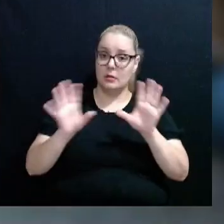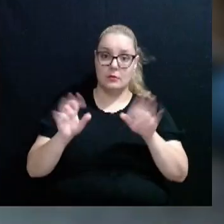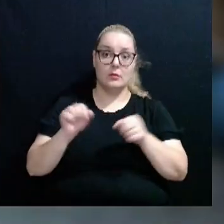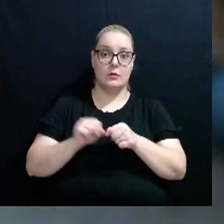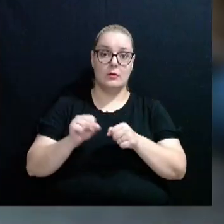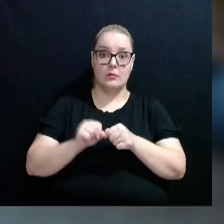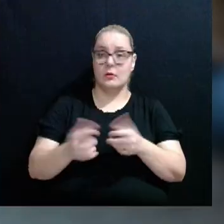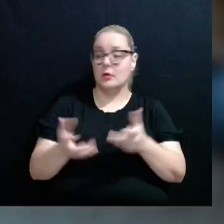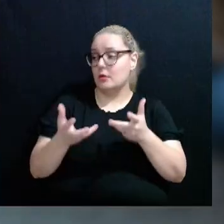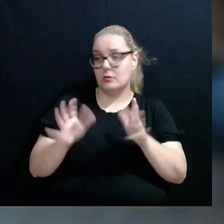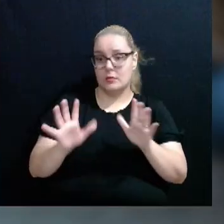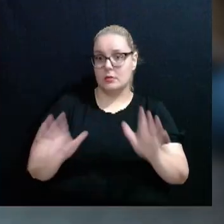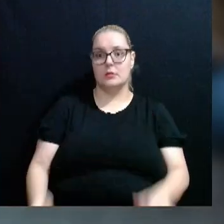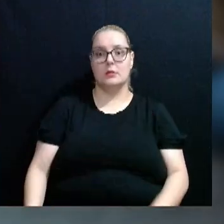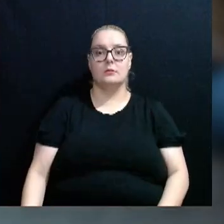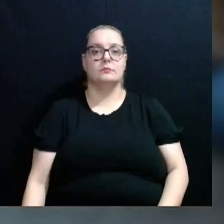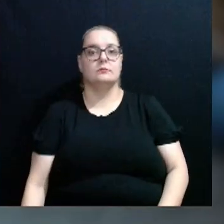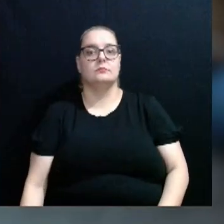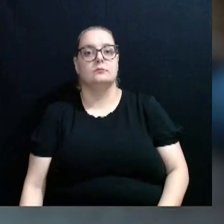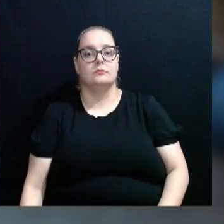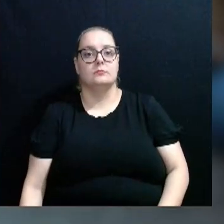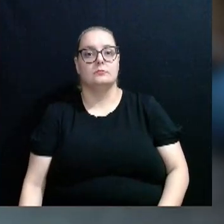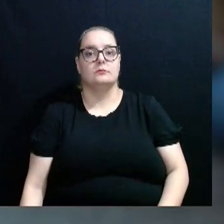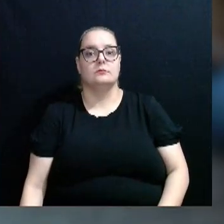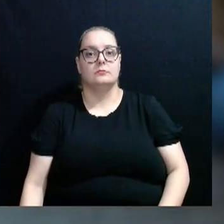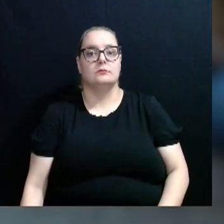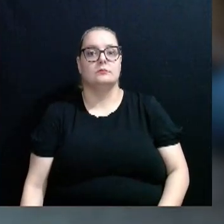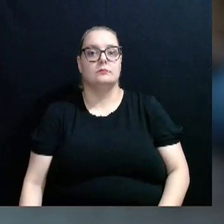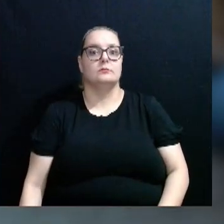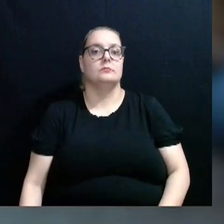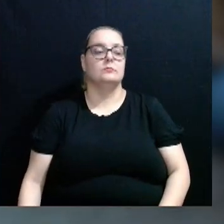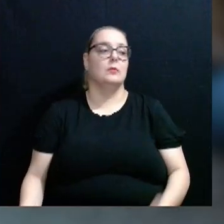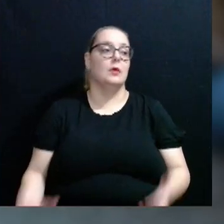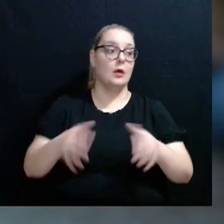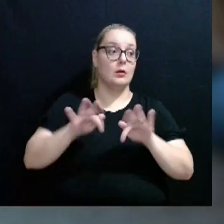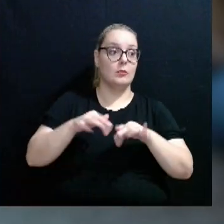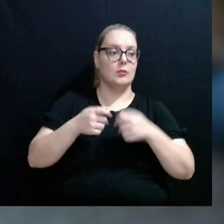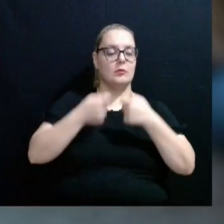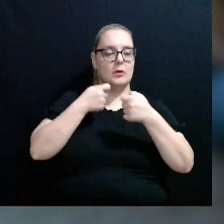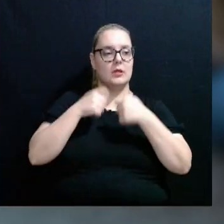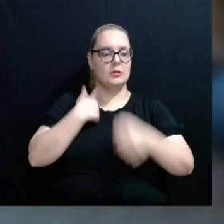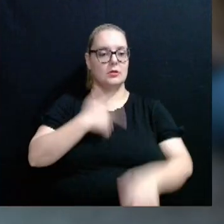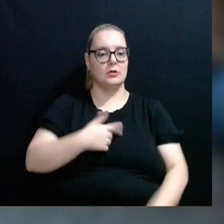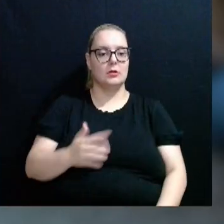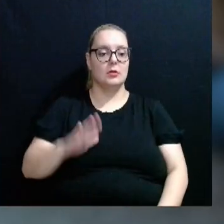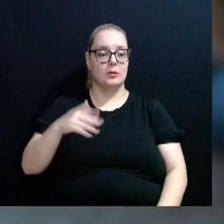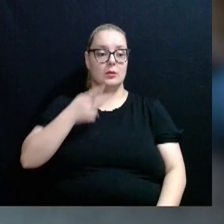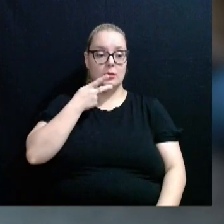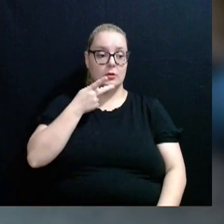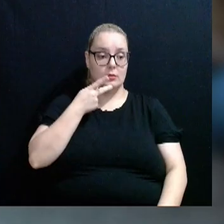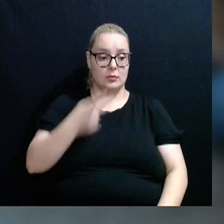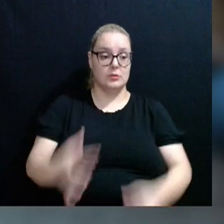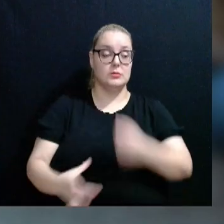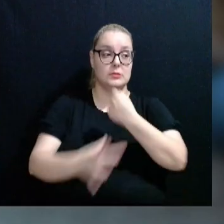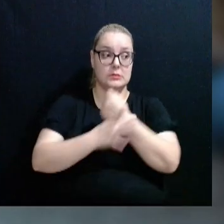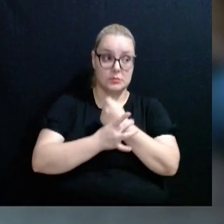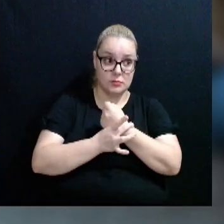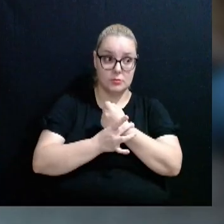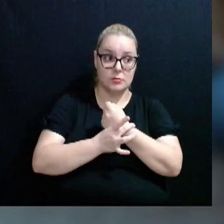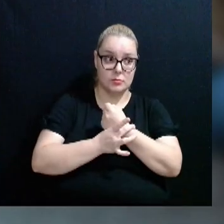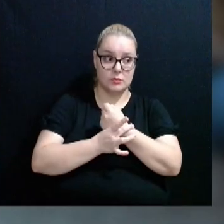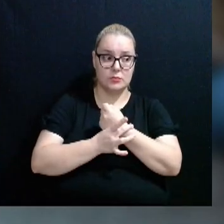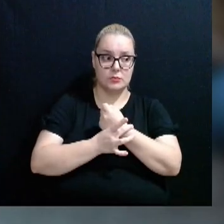quiser. E encaminhando agora para o final da nossa entrevista, quando se fala em seguro, vem na cabeça